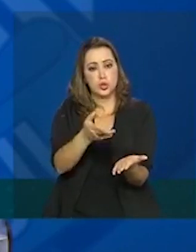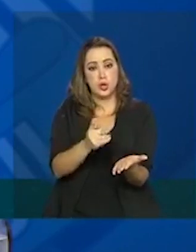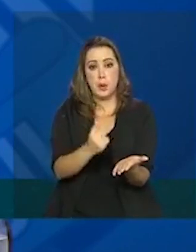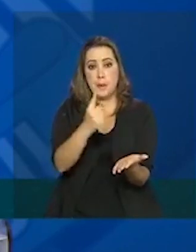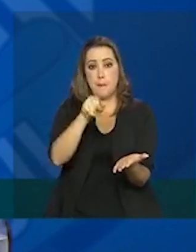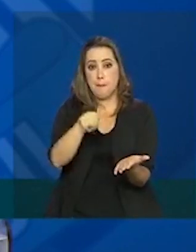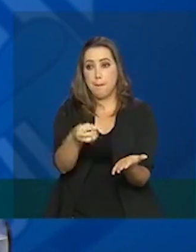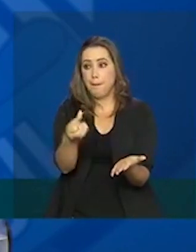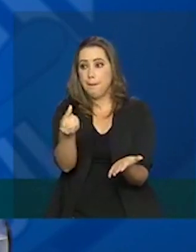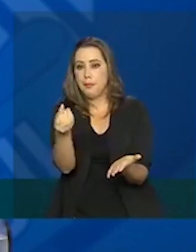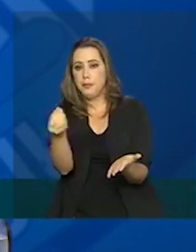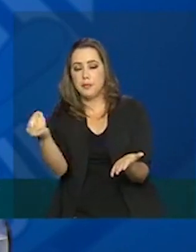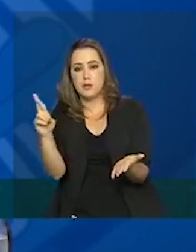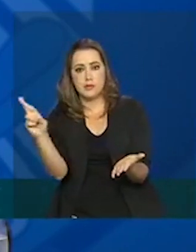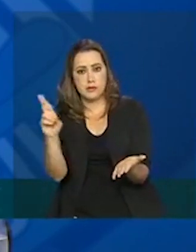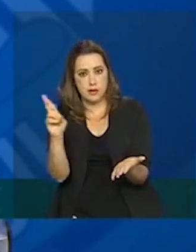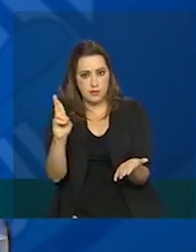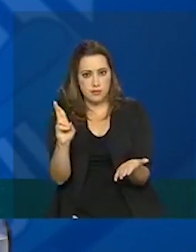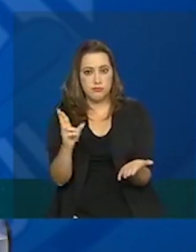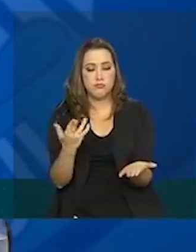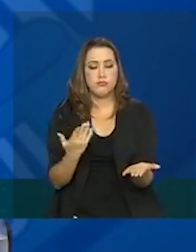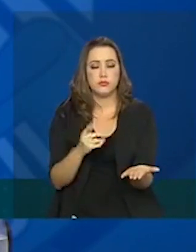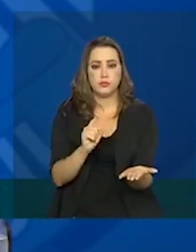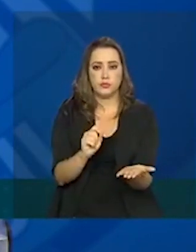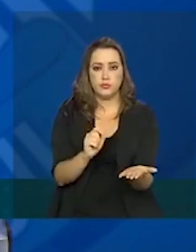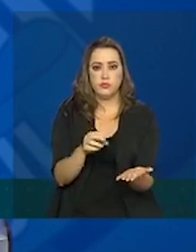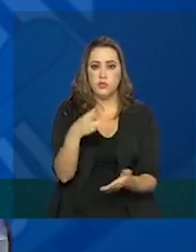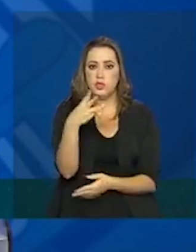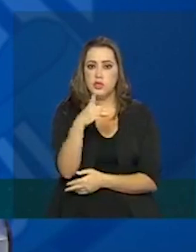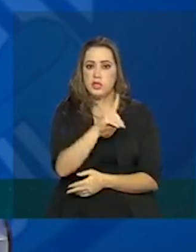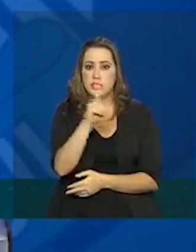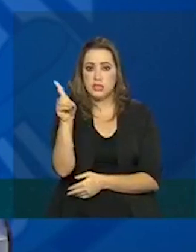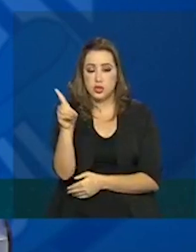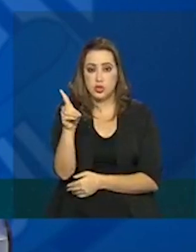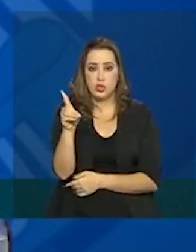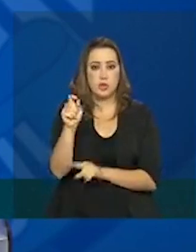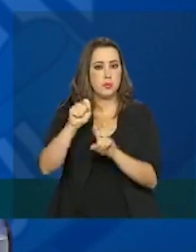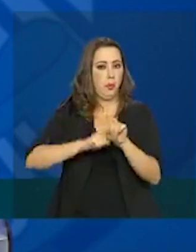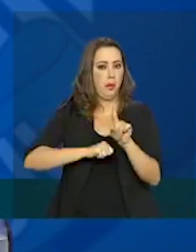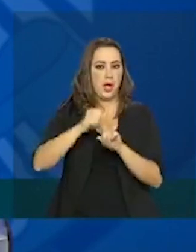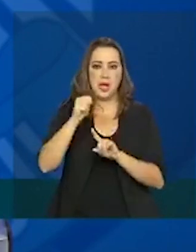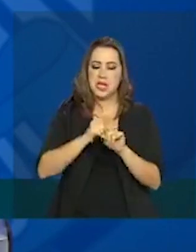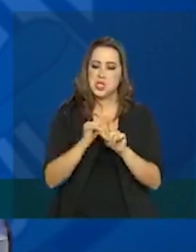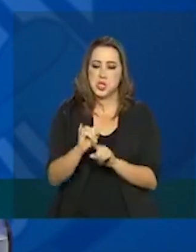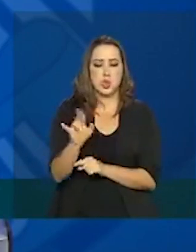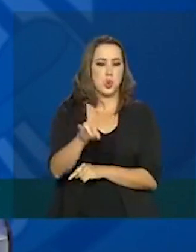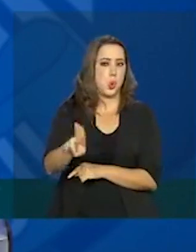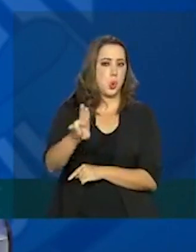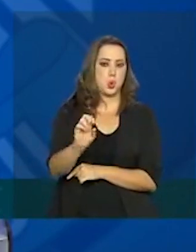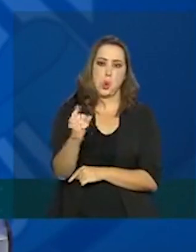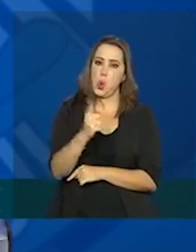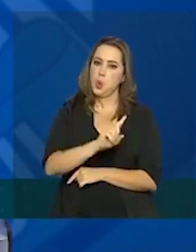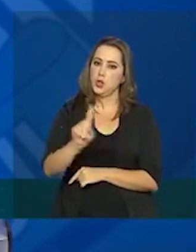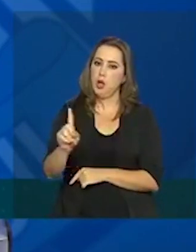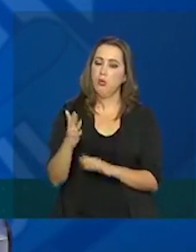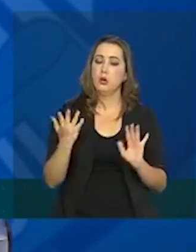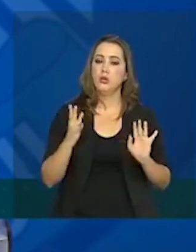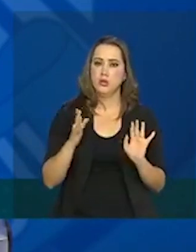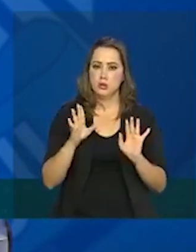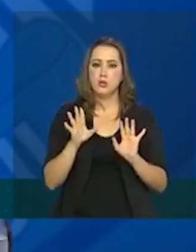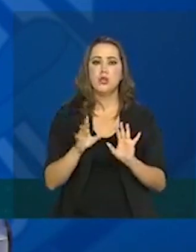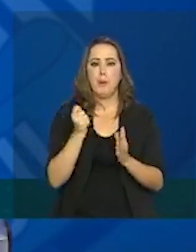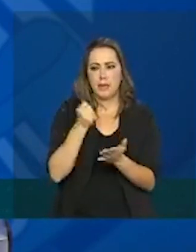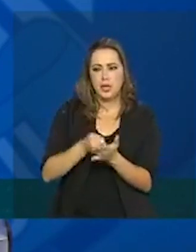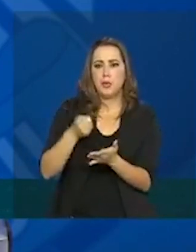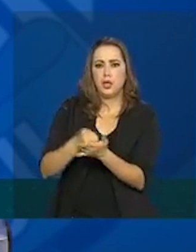de R$ 1.600, 30 dias por mês, independente de estar ocupado ou não. E assim,